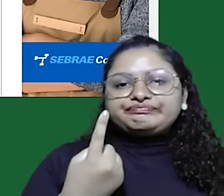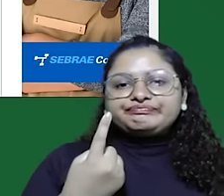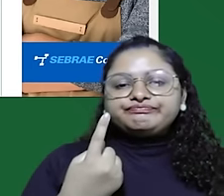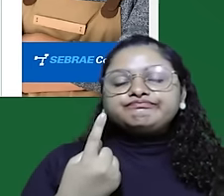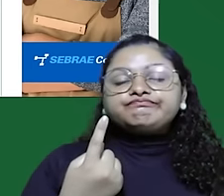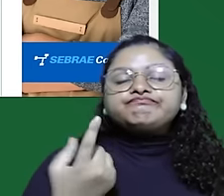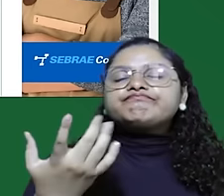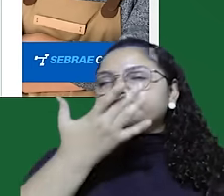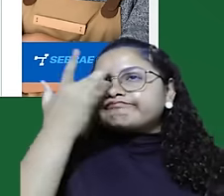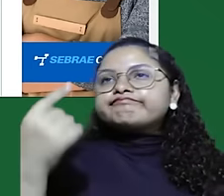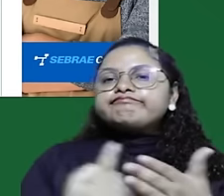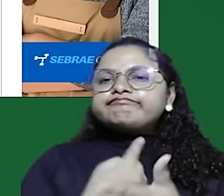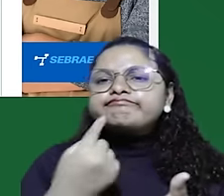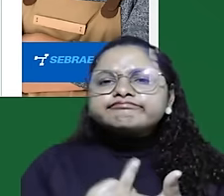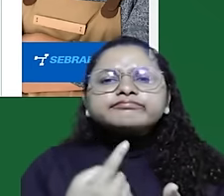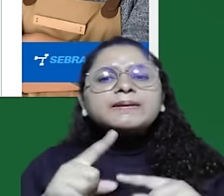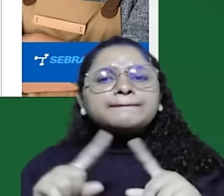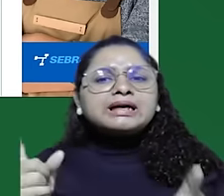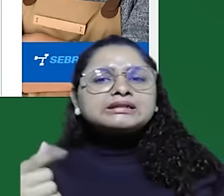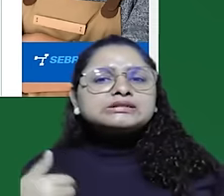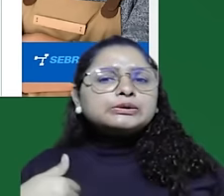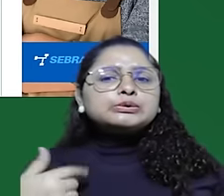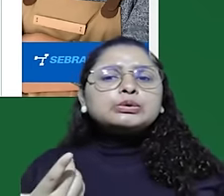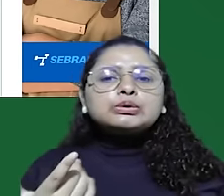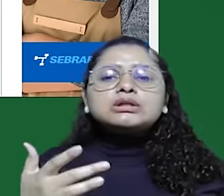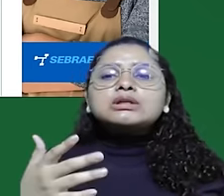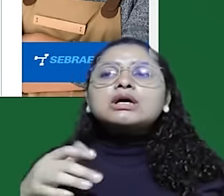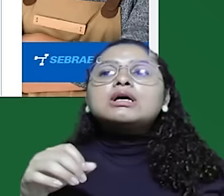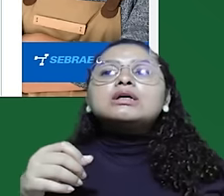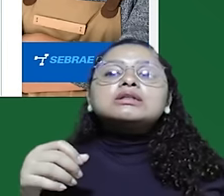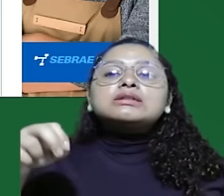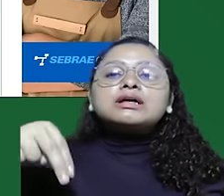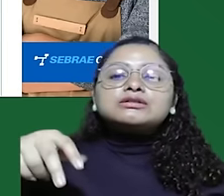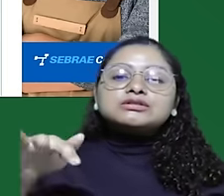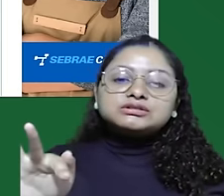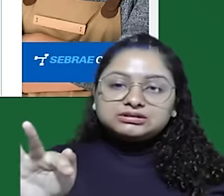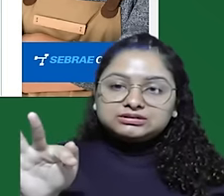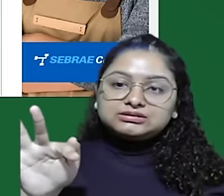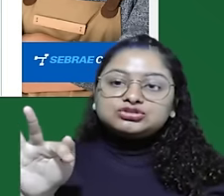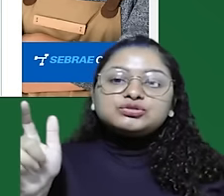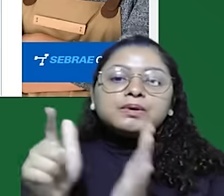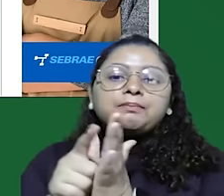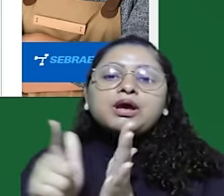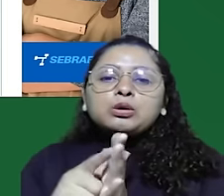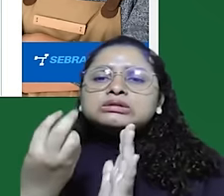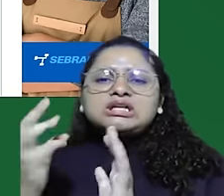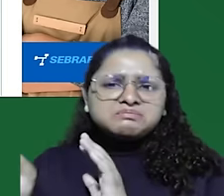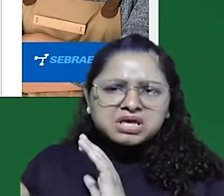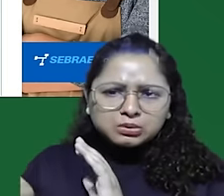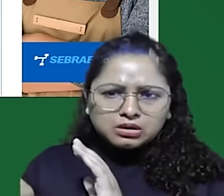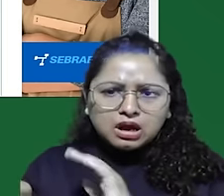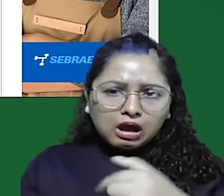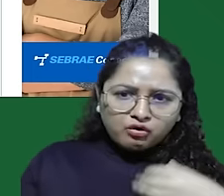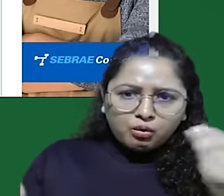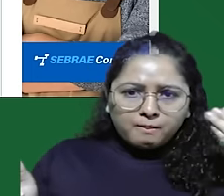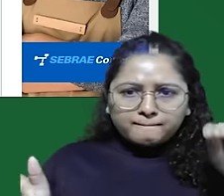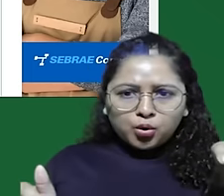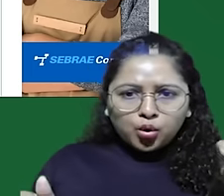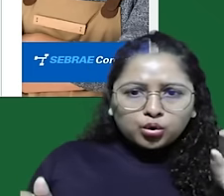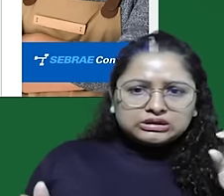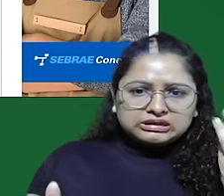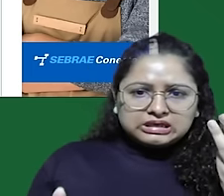muita pergunta ah lá na nota 3000 de talão aqui eu vou colocar 31 não aqui é número